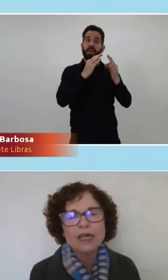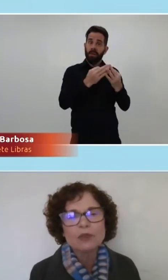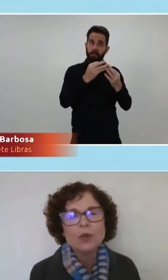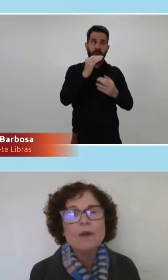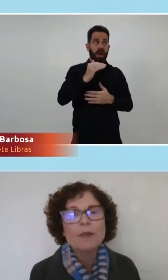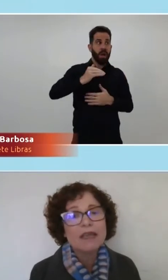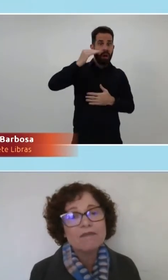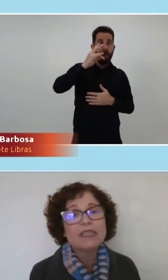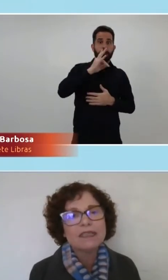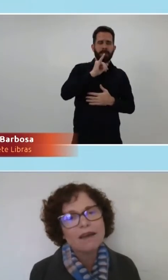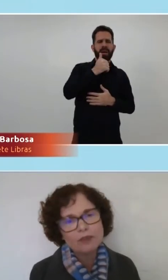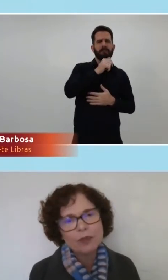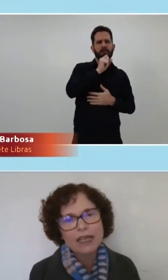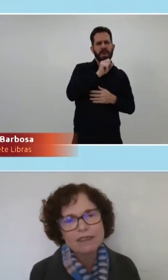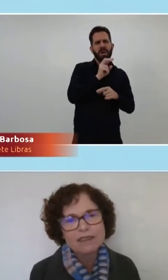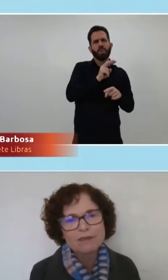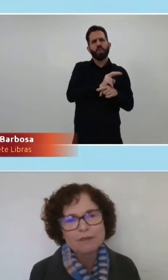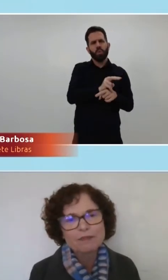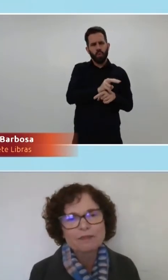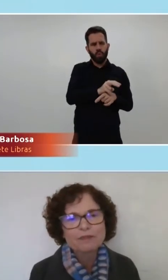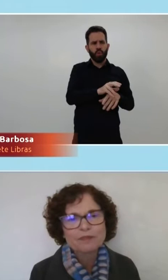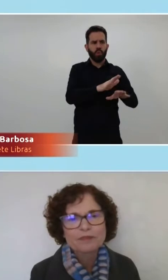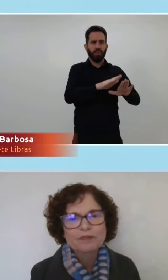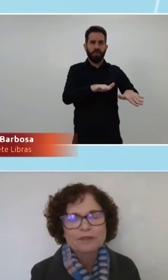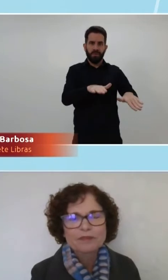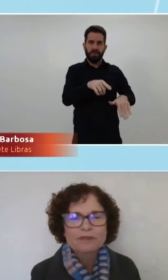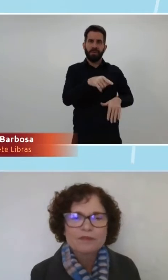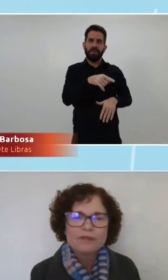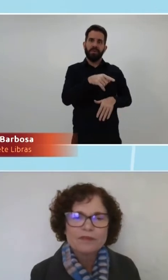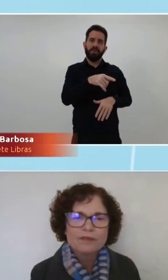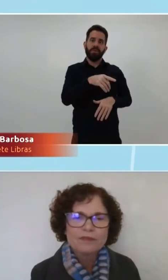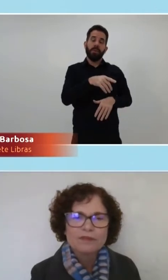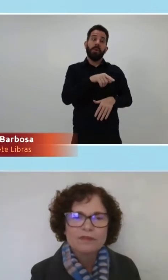de cuidador para evitar a violência.